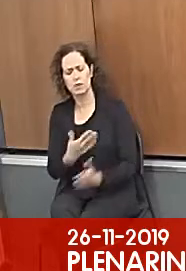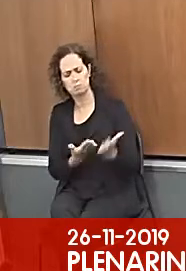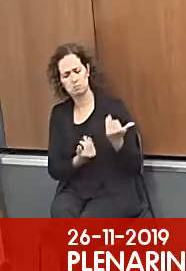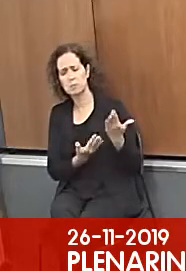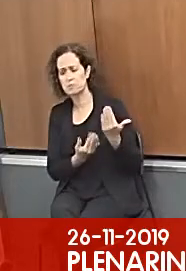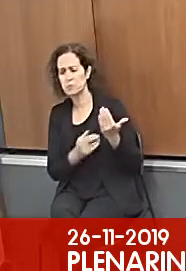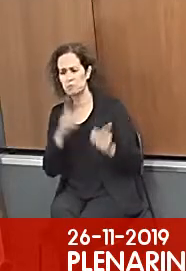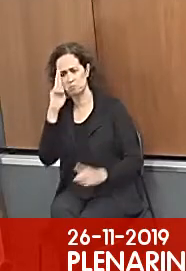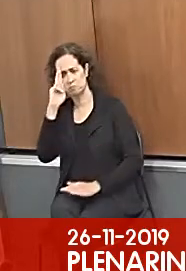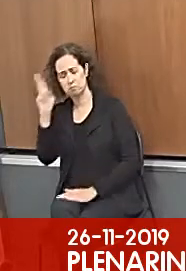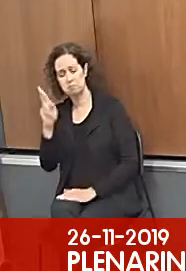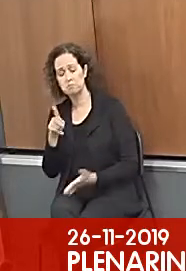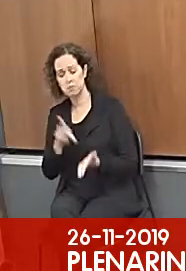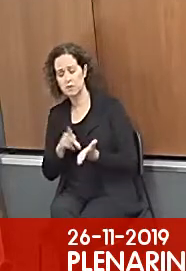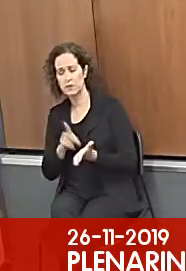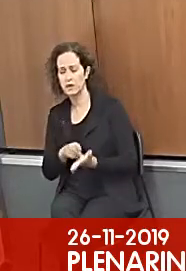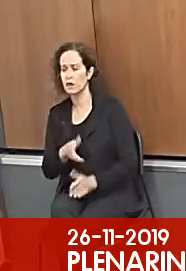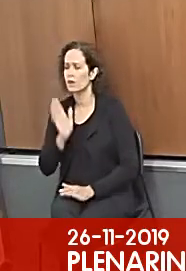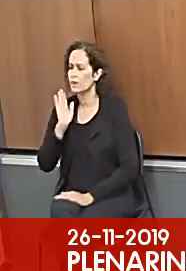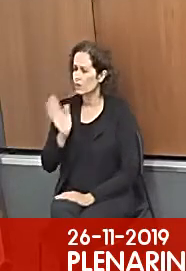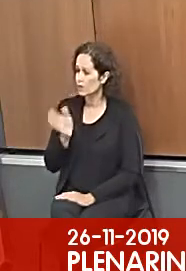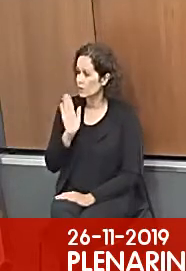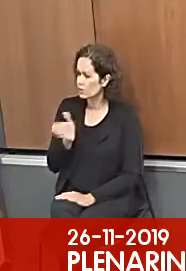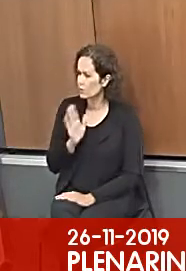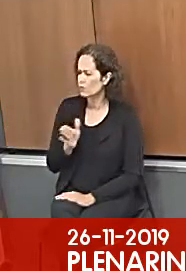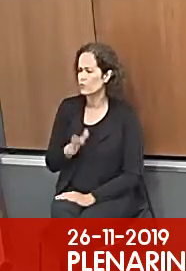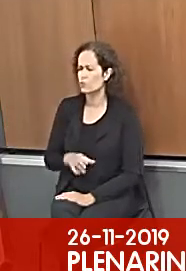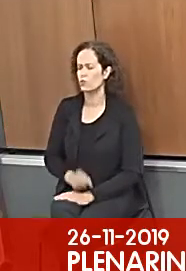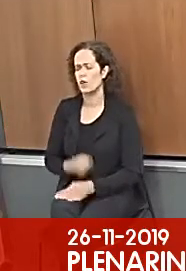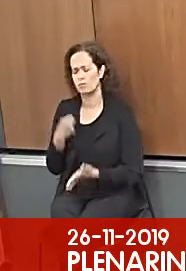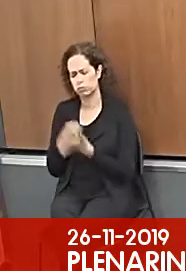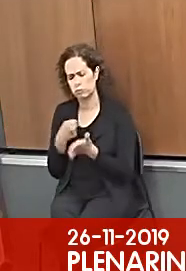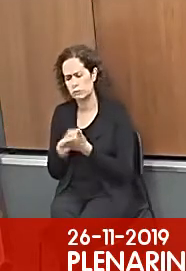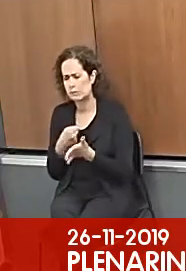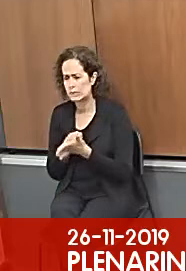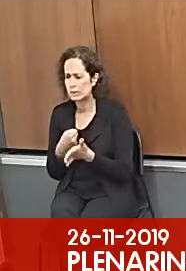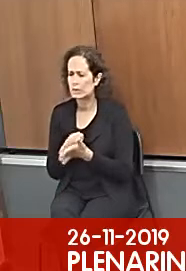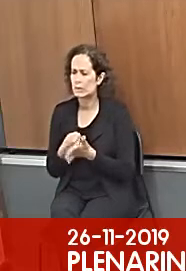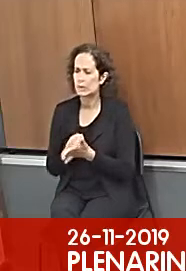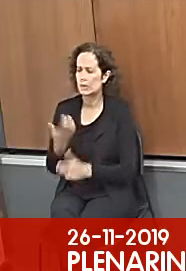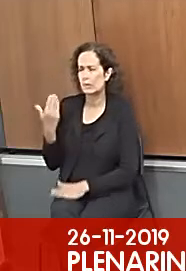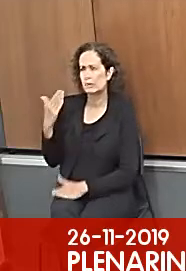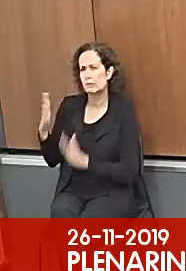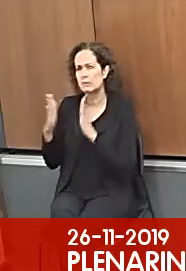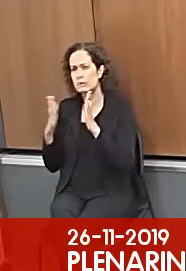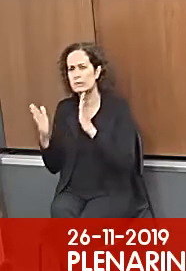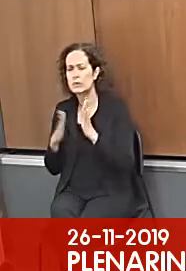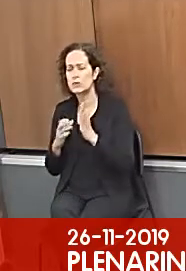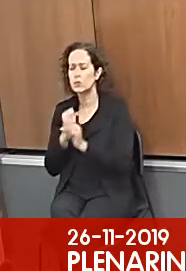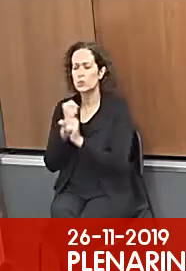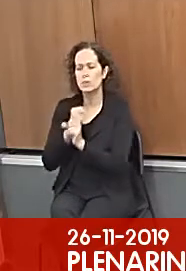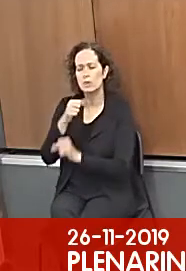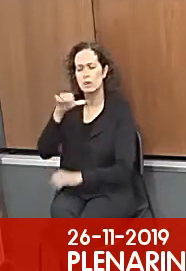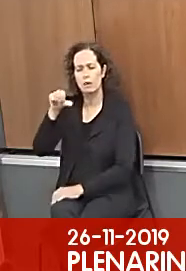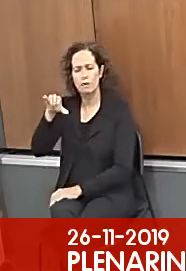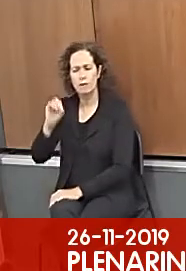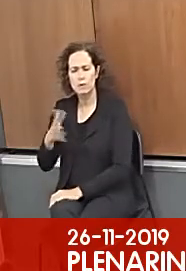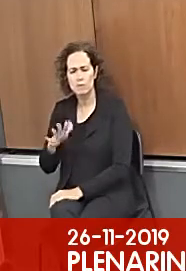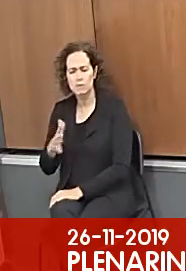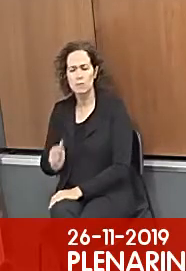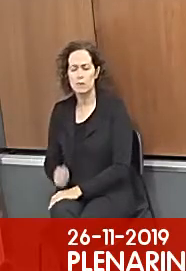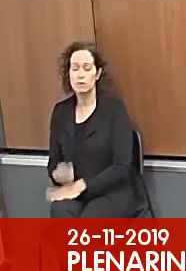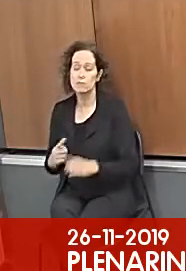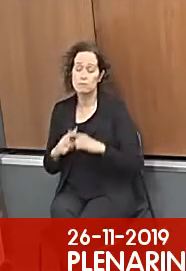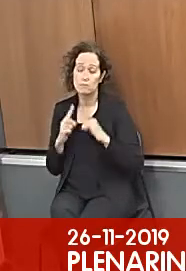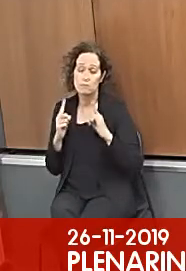Na verdade, nós já tivemos essa garra num tempo, na década de 90. Pena que